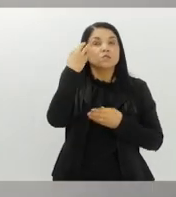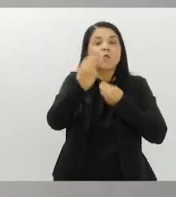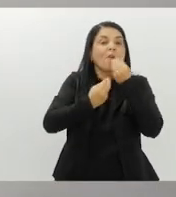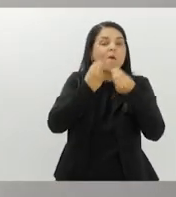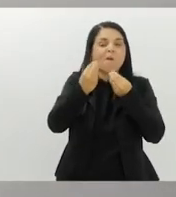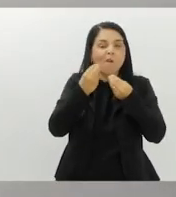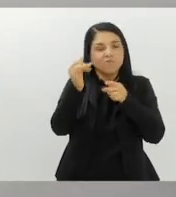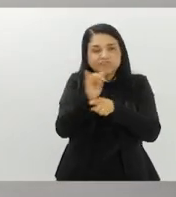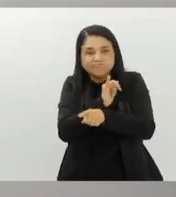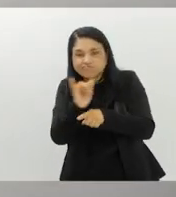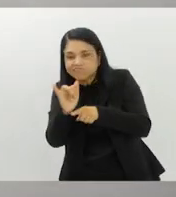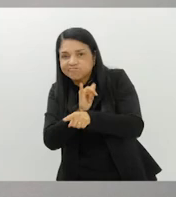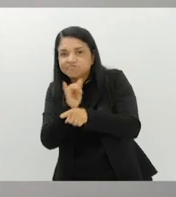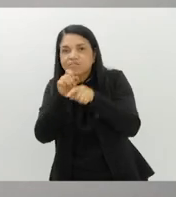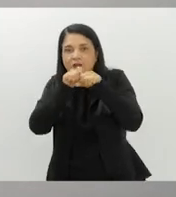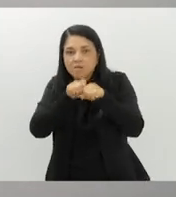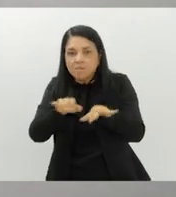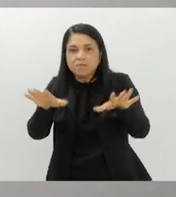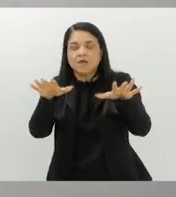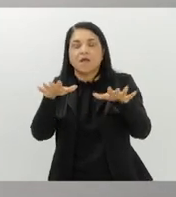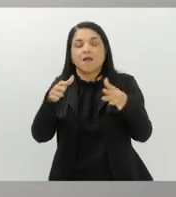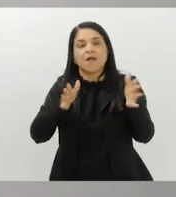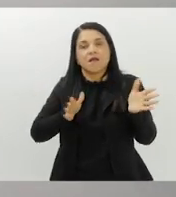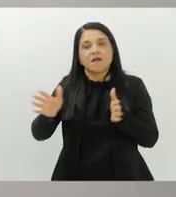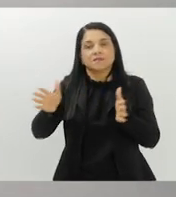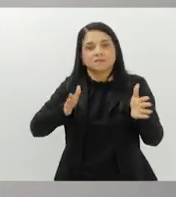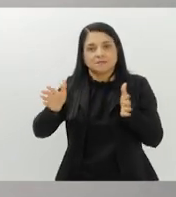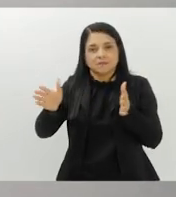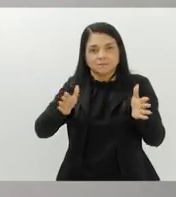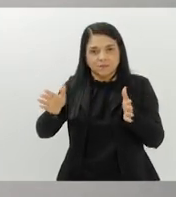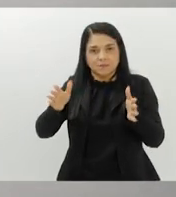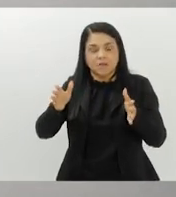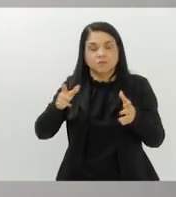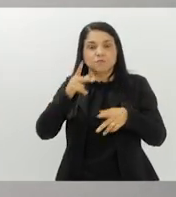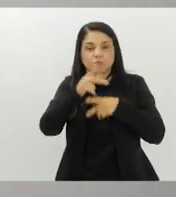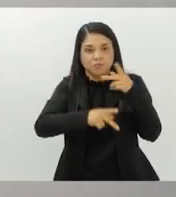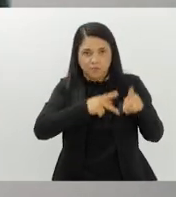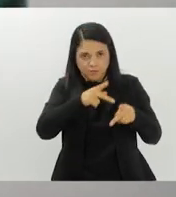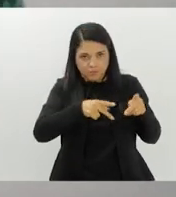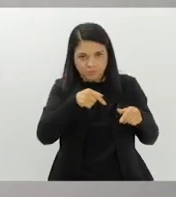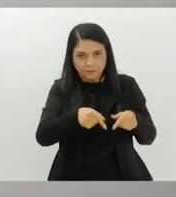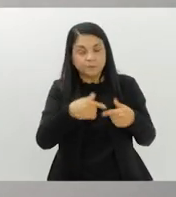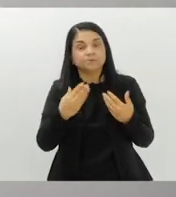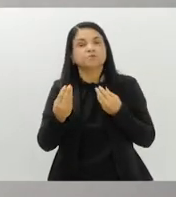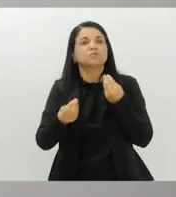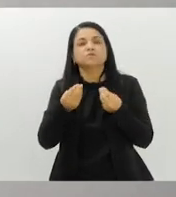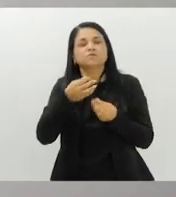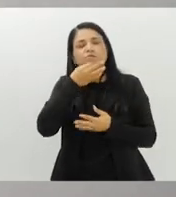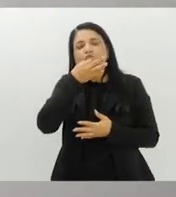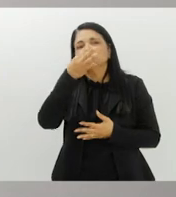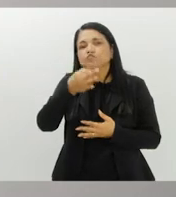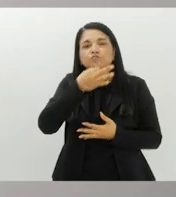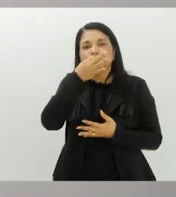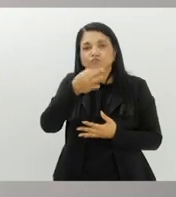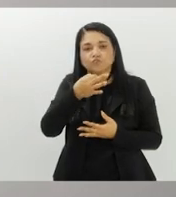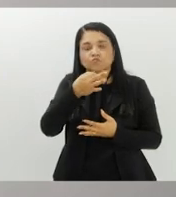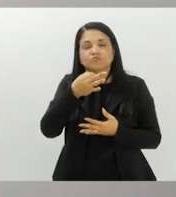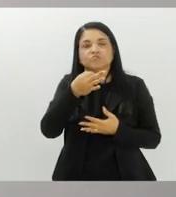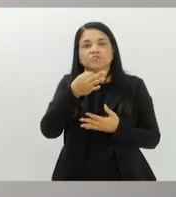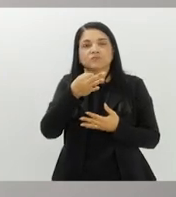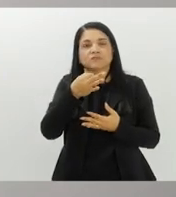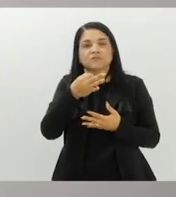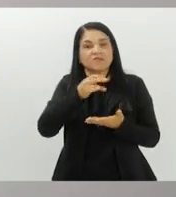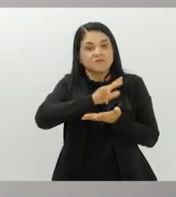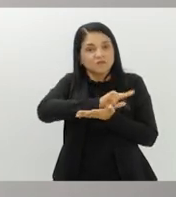poderia fazer para ampliar essa acessibilidade para esse público. Como que o senhor poderia nos sugerir, partindo do princípio que